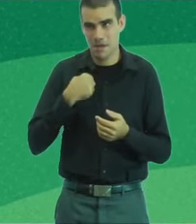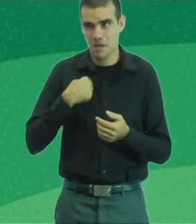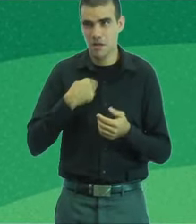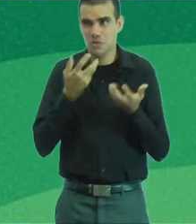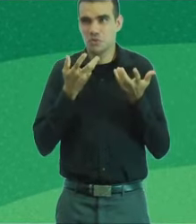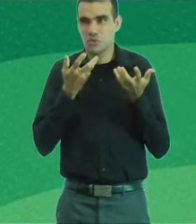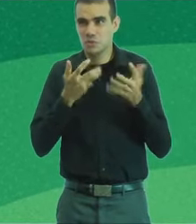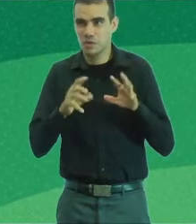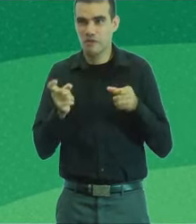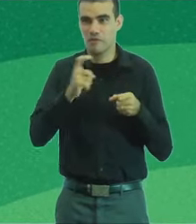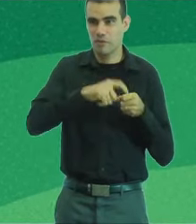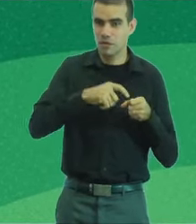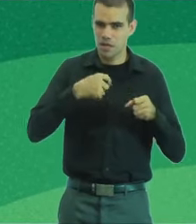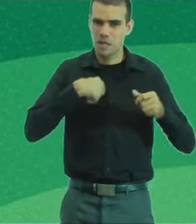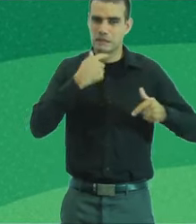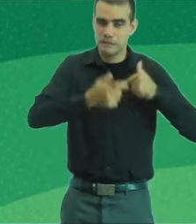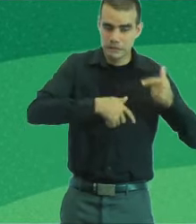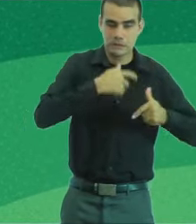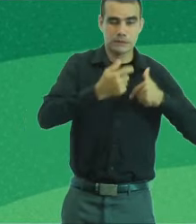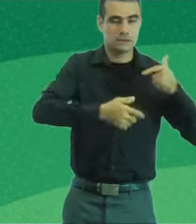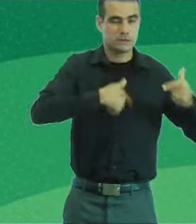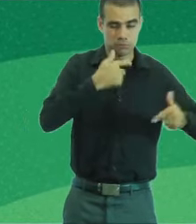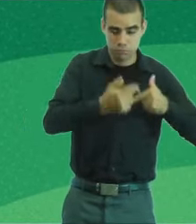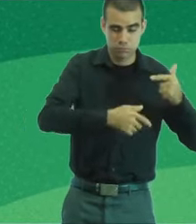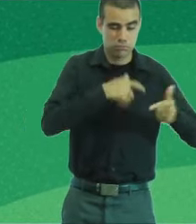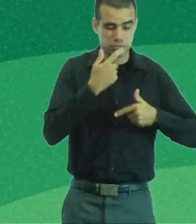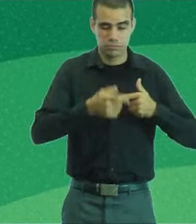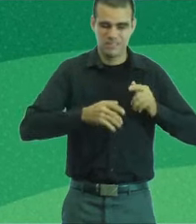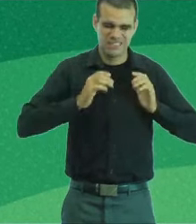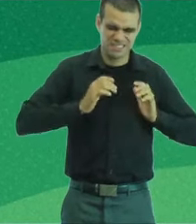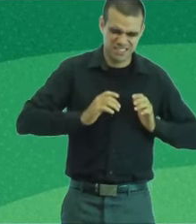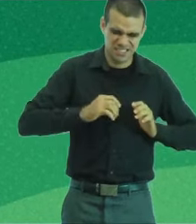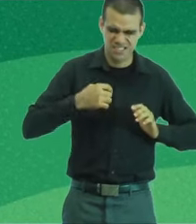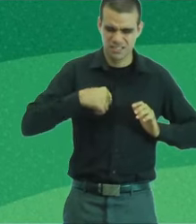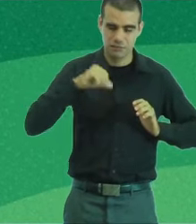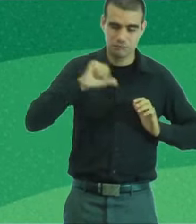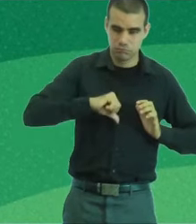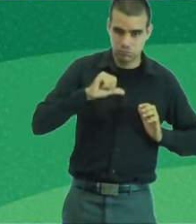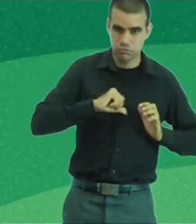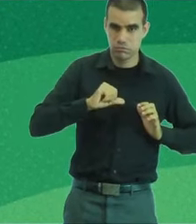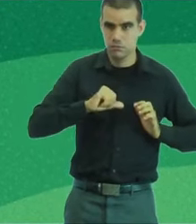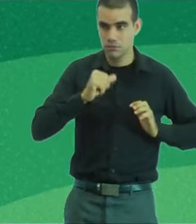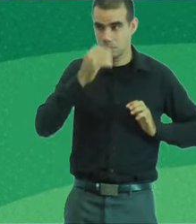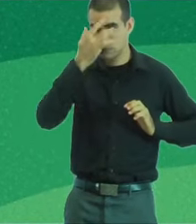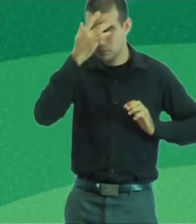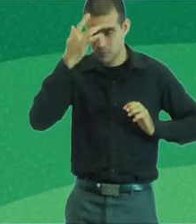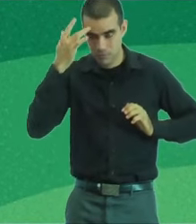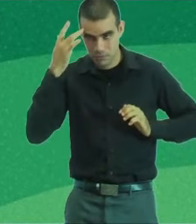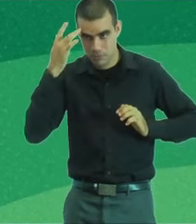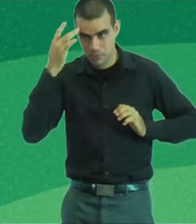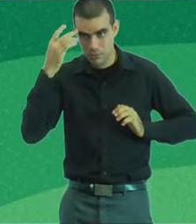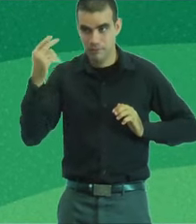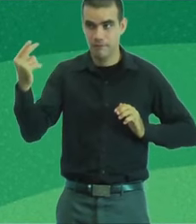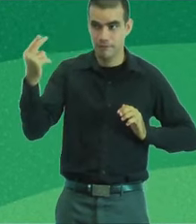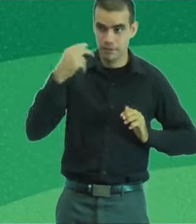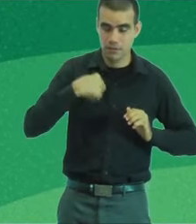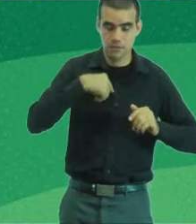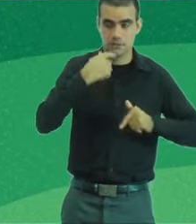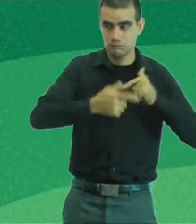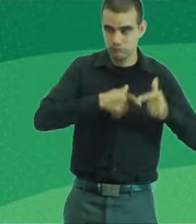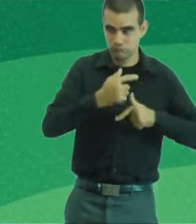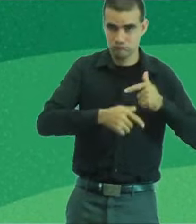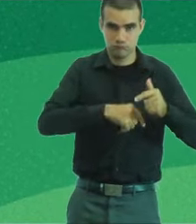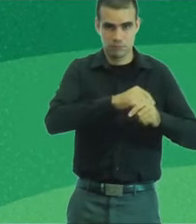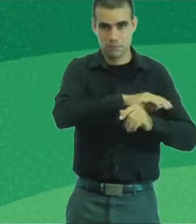porque eu tava trabalhando demais estava me fazendo muito mal muito mal para as pessoas que levantaram a mão Trabalhando o dia inteiro